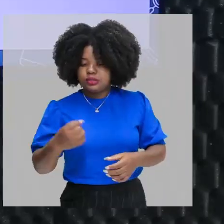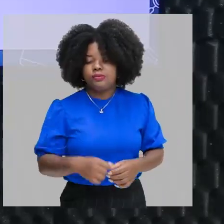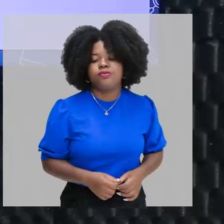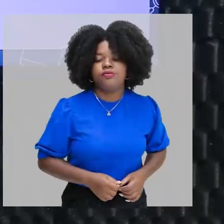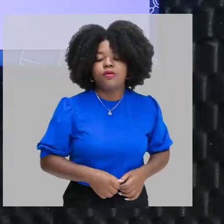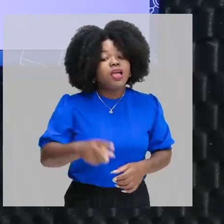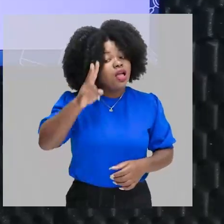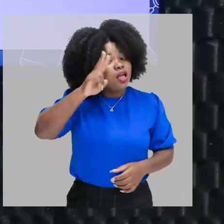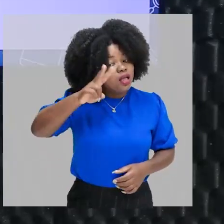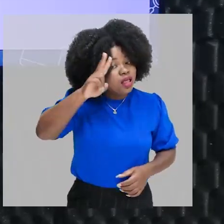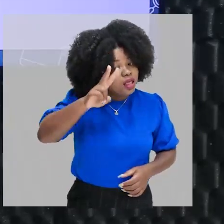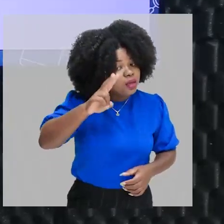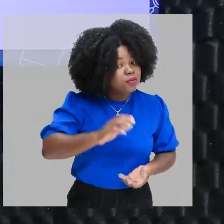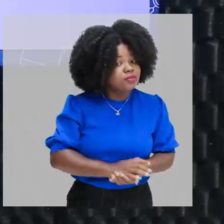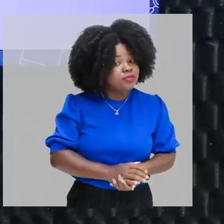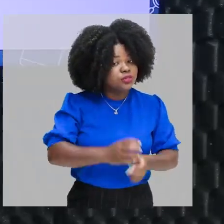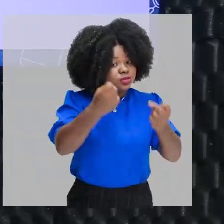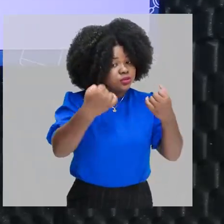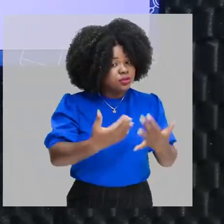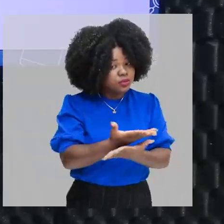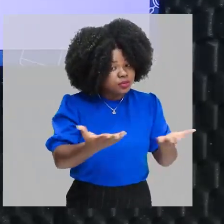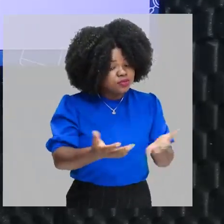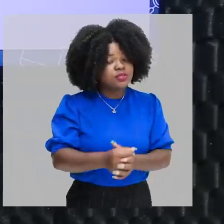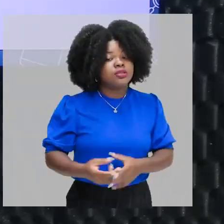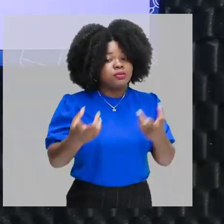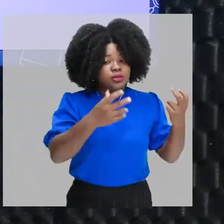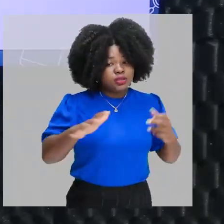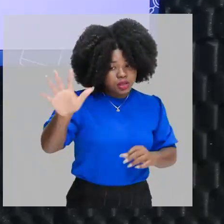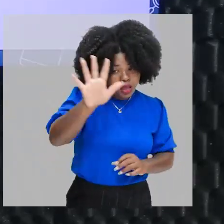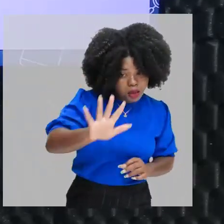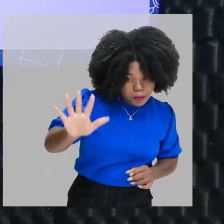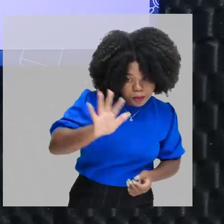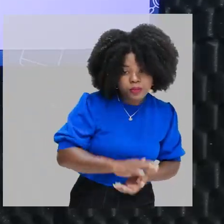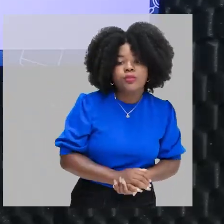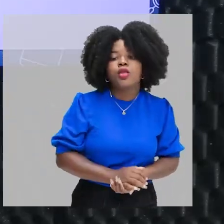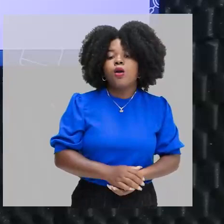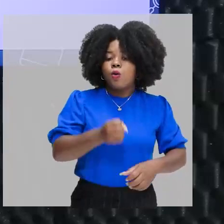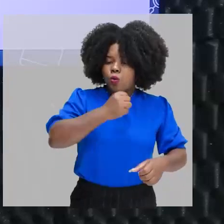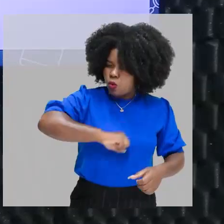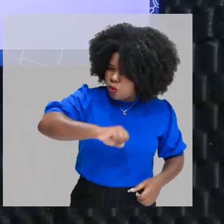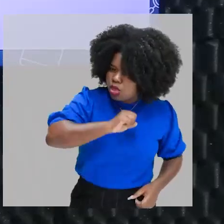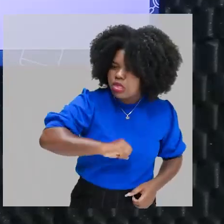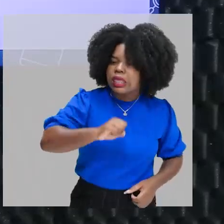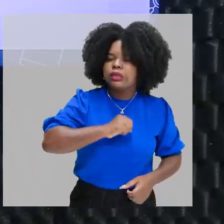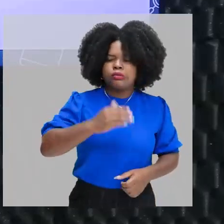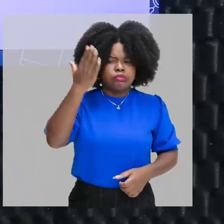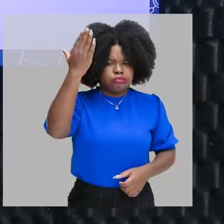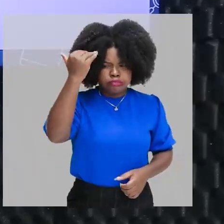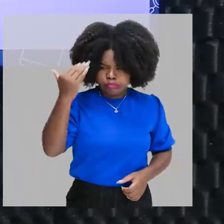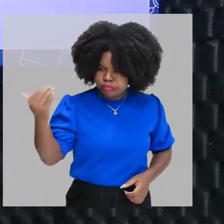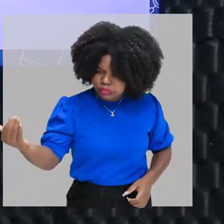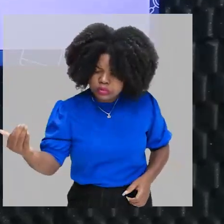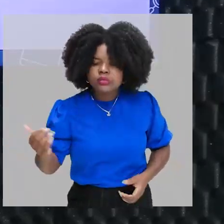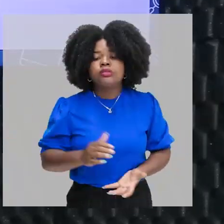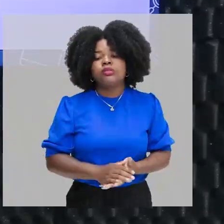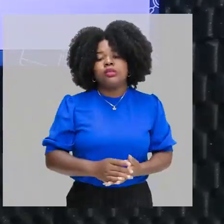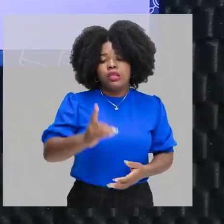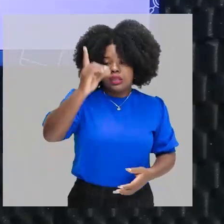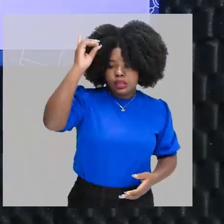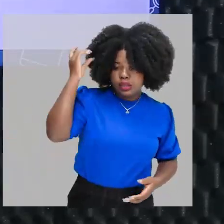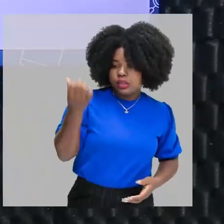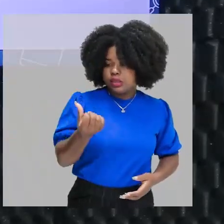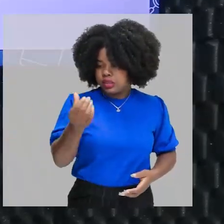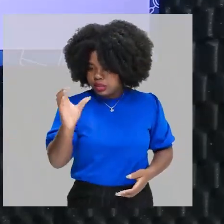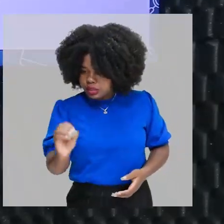1963. Lembra lá na nossa origem, na visão geral? O reggae começou a ser popularizado na Jamaica na década de 60, tá?